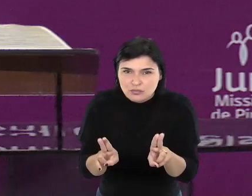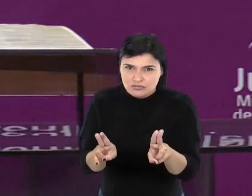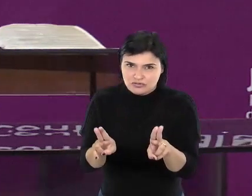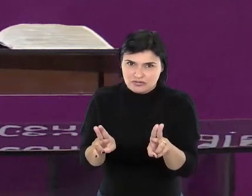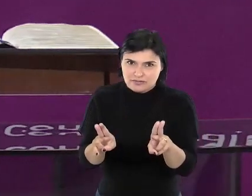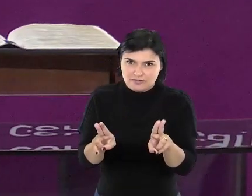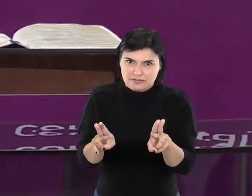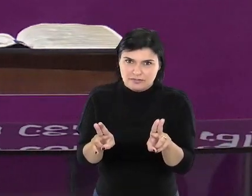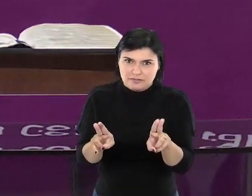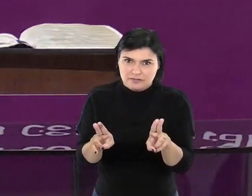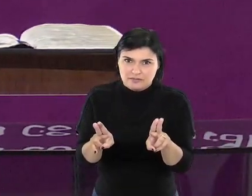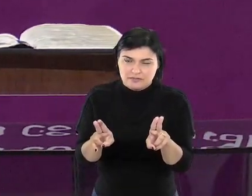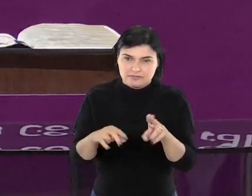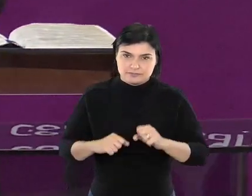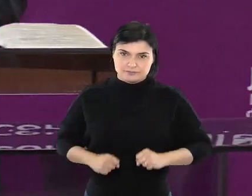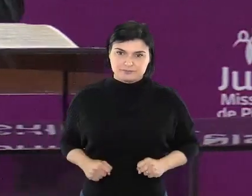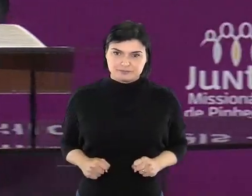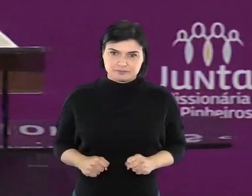deputado